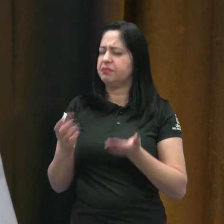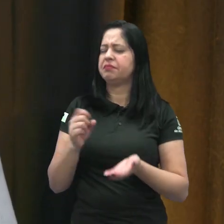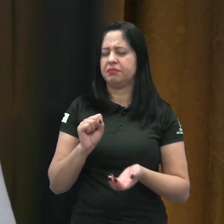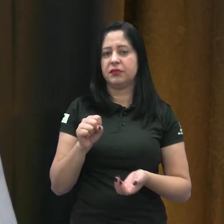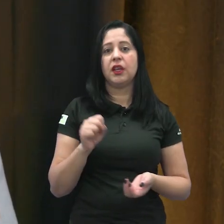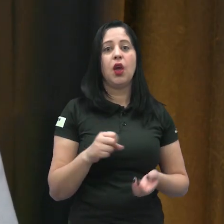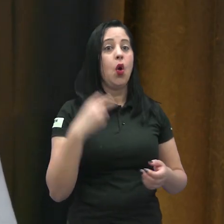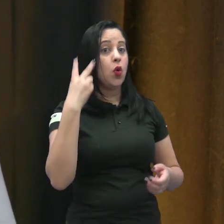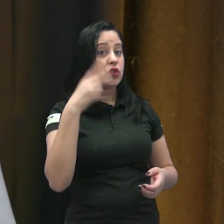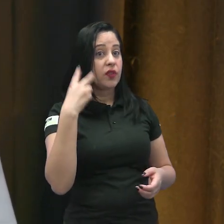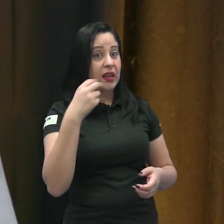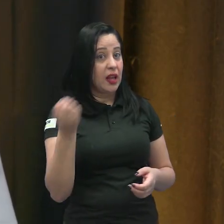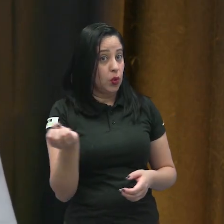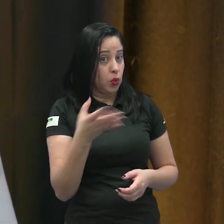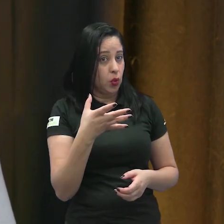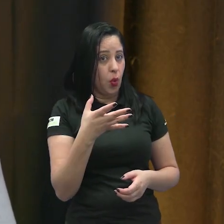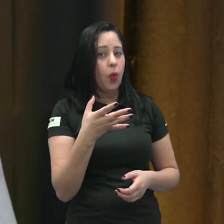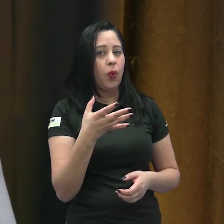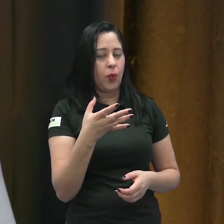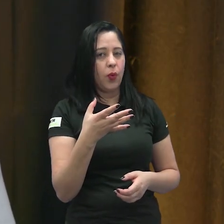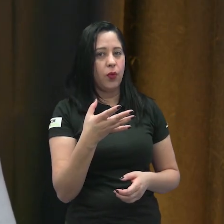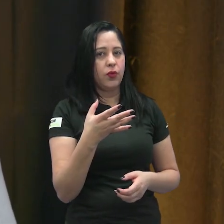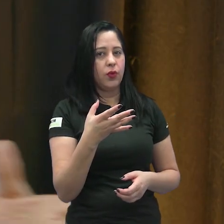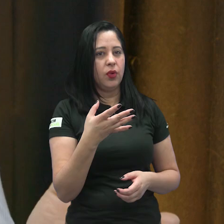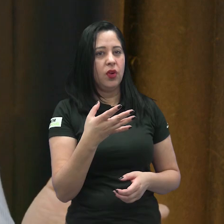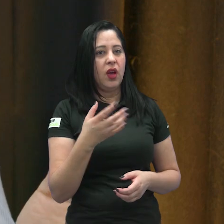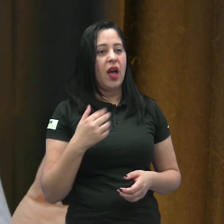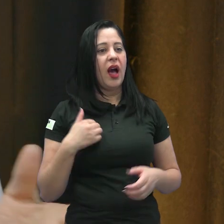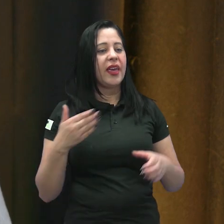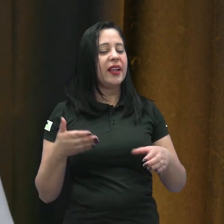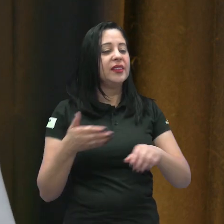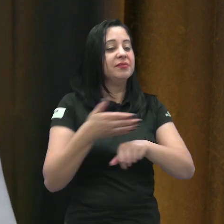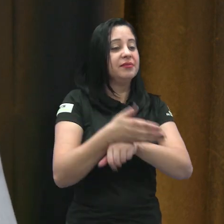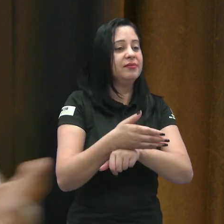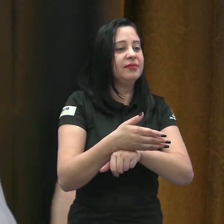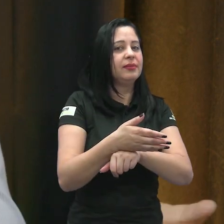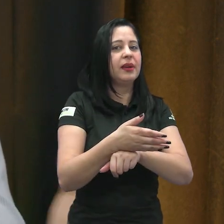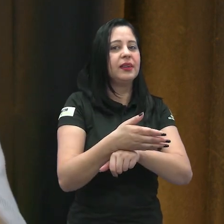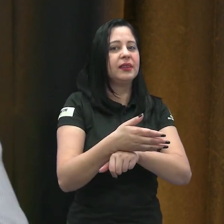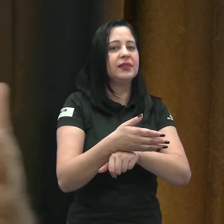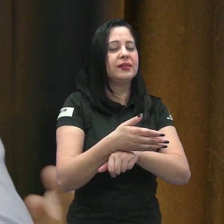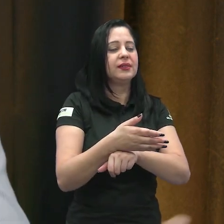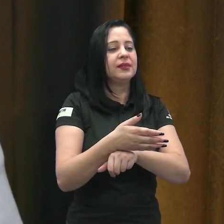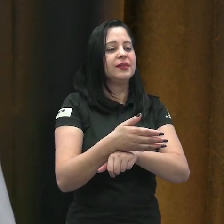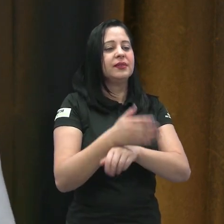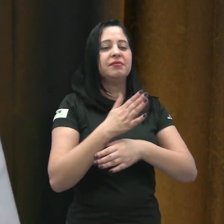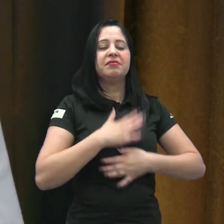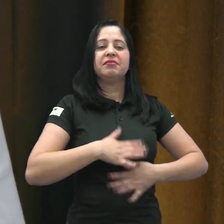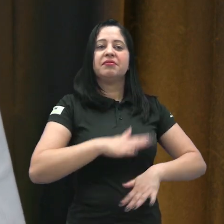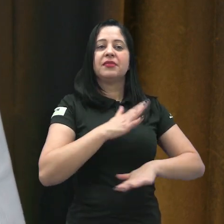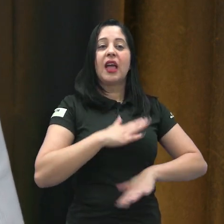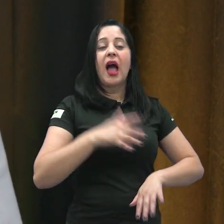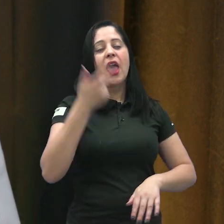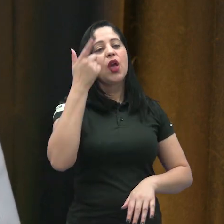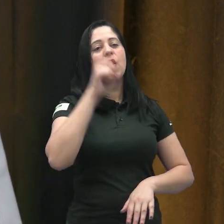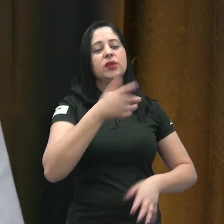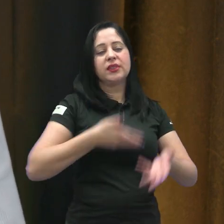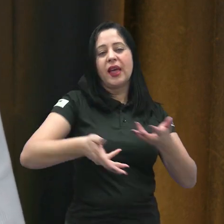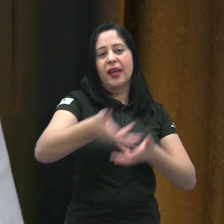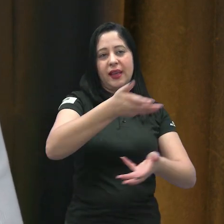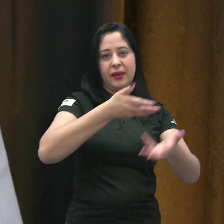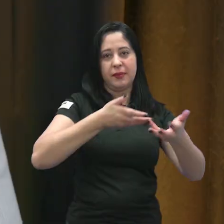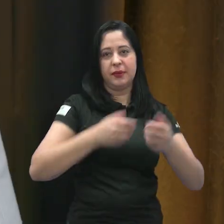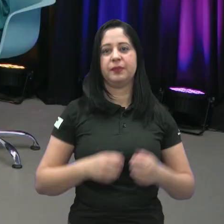Os vereadores novos que chegaram, né? Chegam assim, desarmados, né? E aí isso a gente consegue ter uma